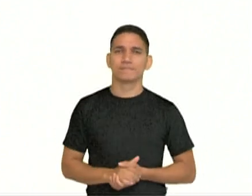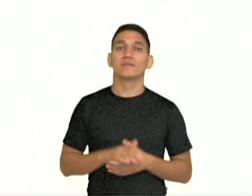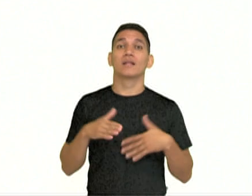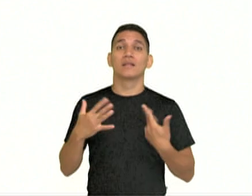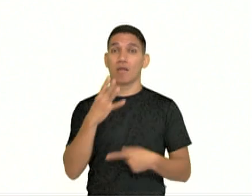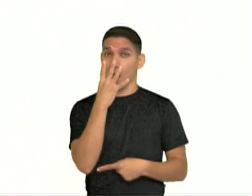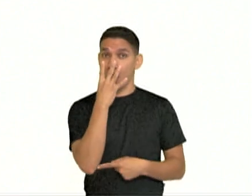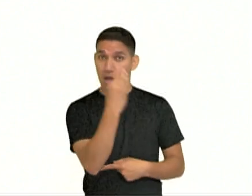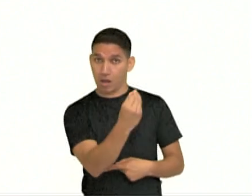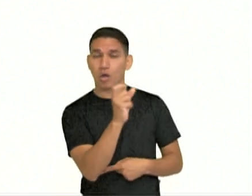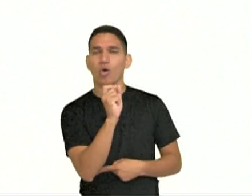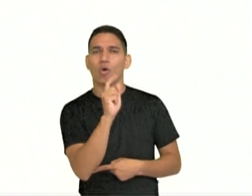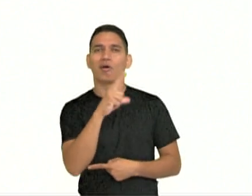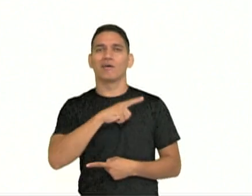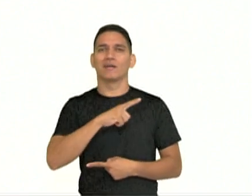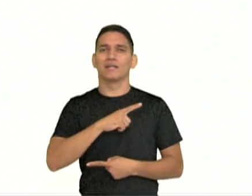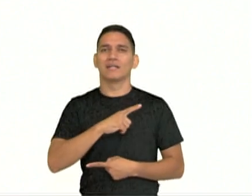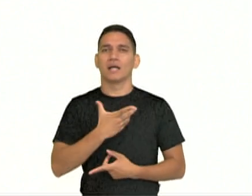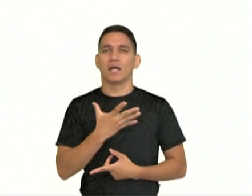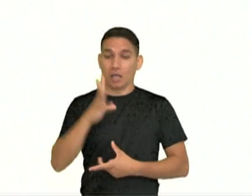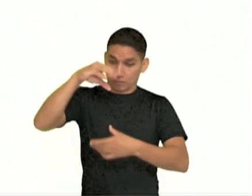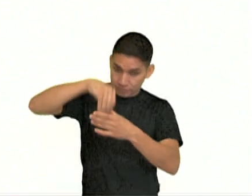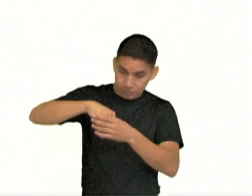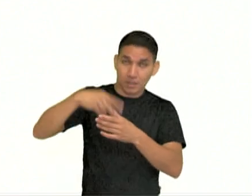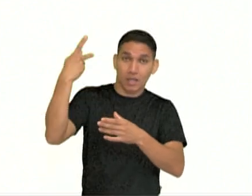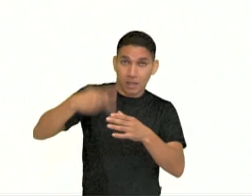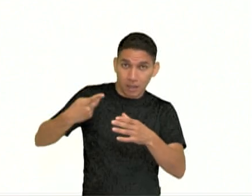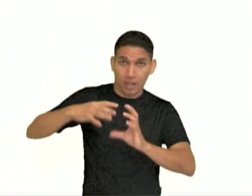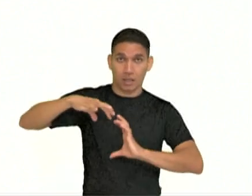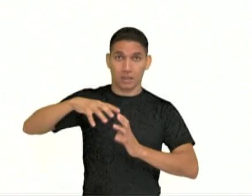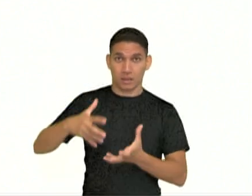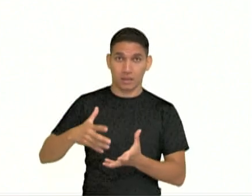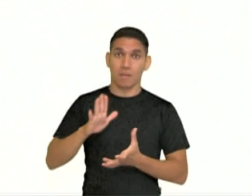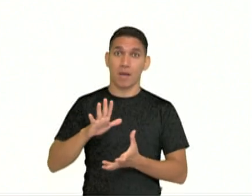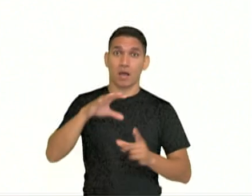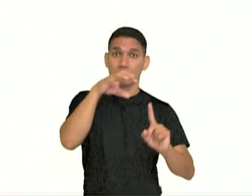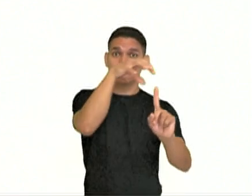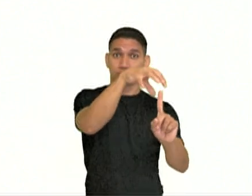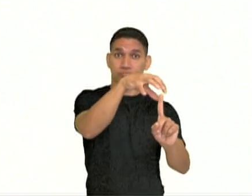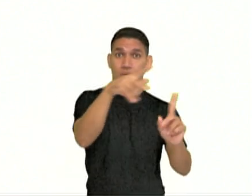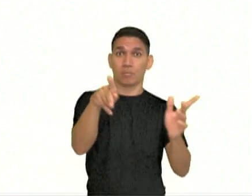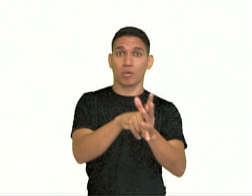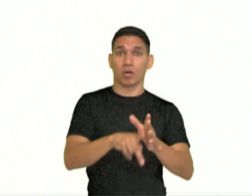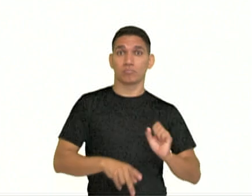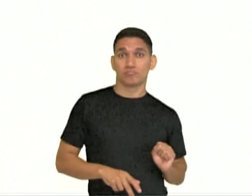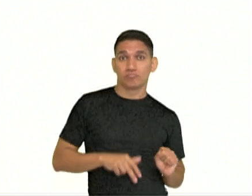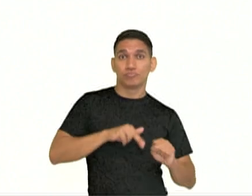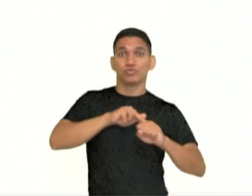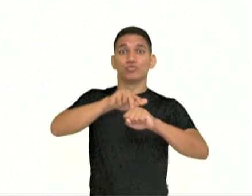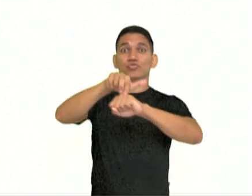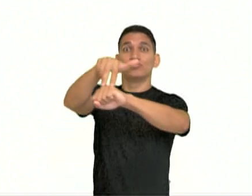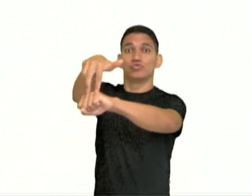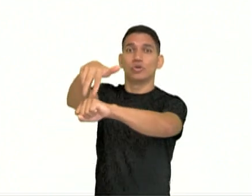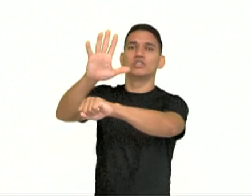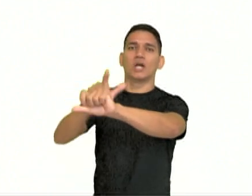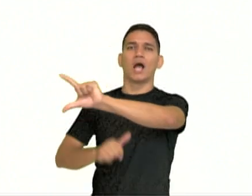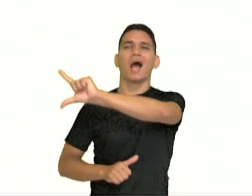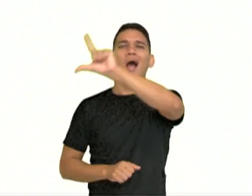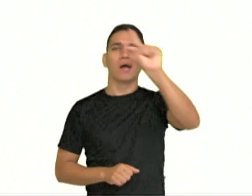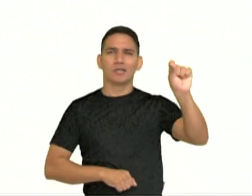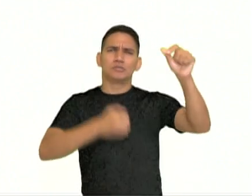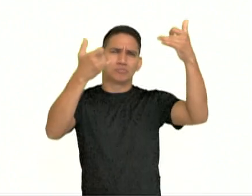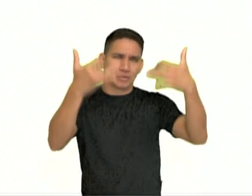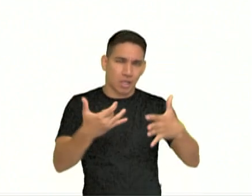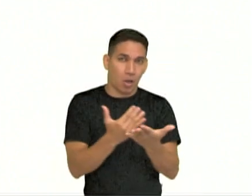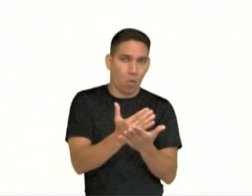a raposa ela fazia parte do planeta Terra e o Pequeno Príncipe ele vivia num asteroide, como nós comentamos lá